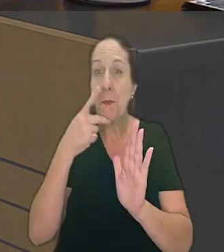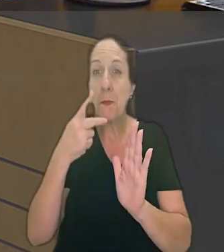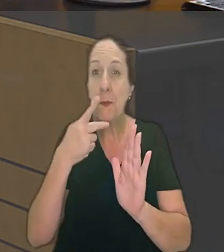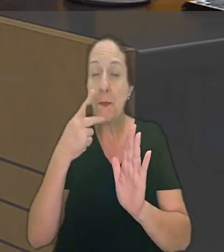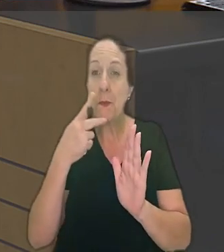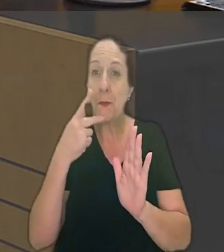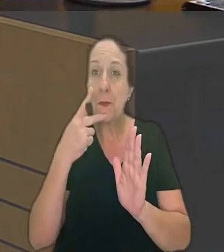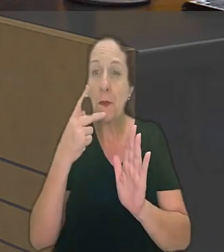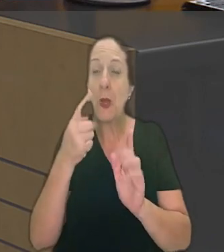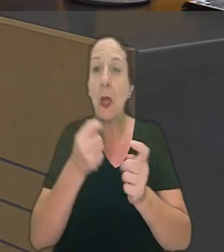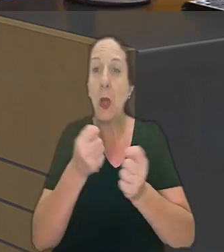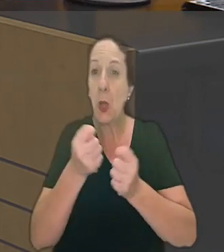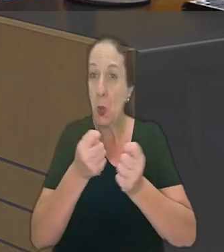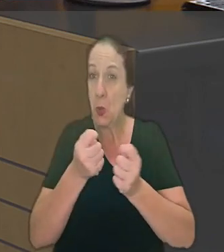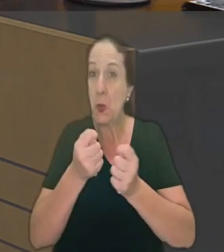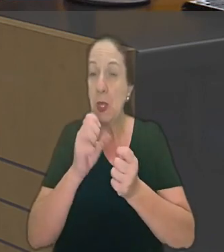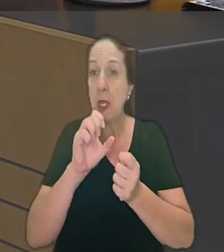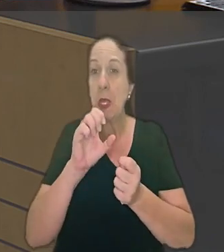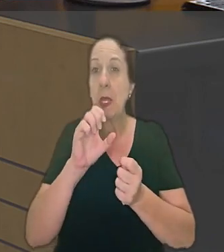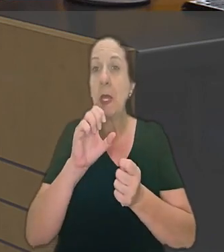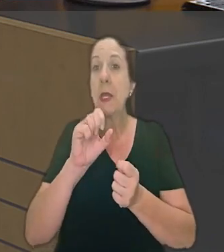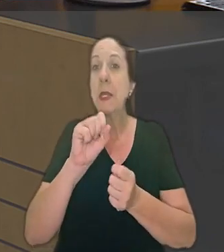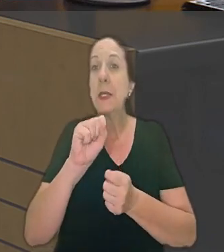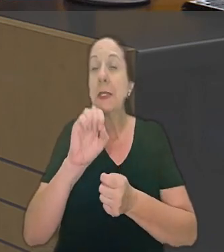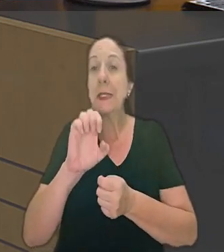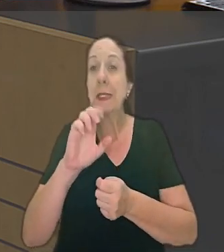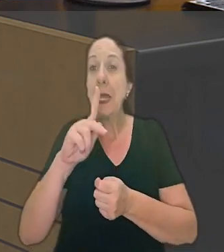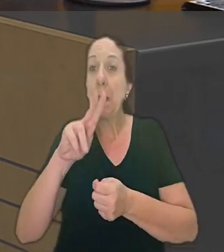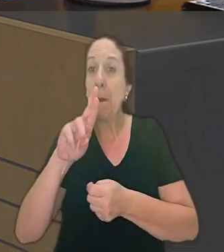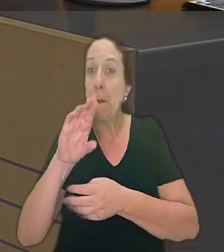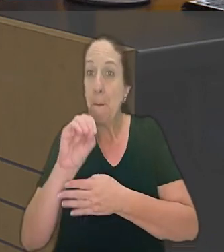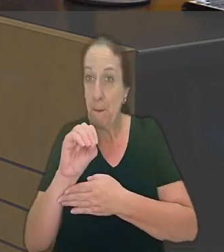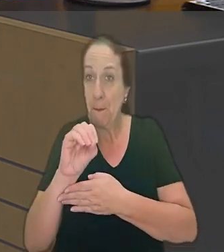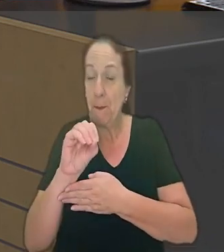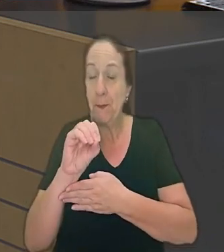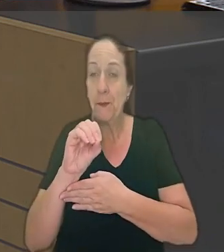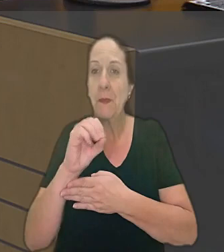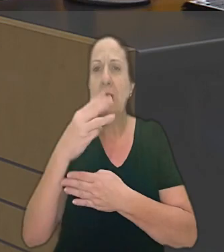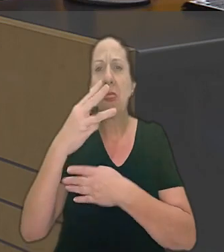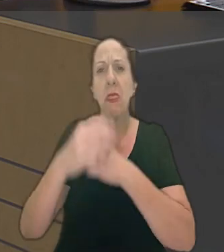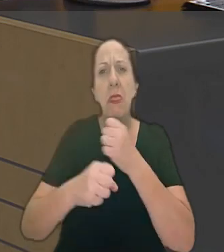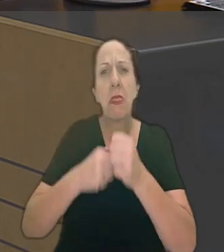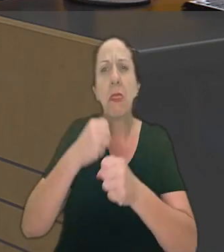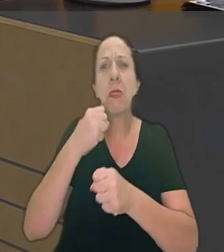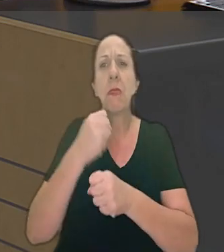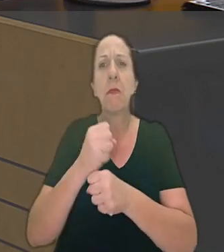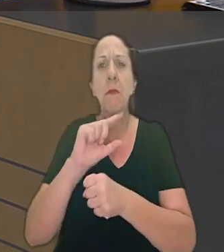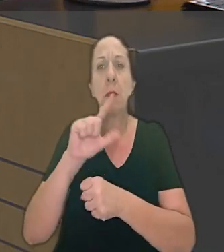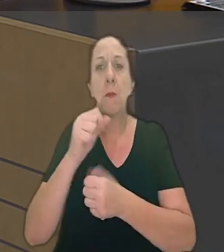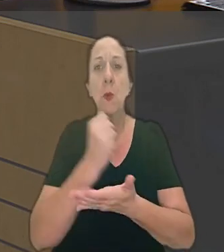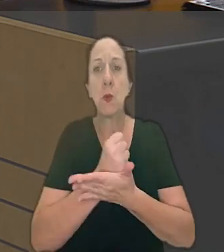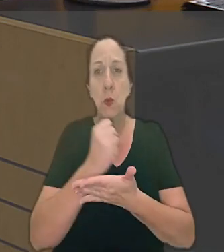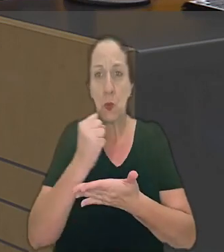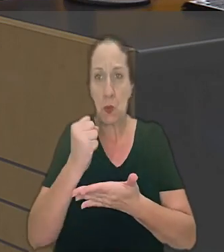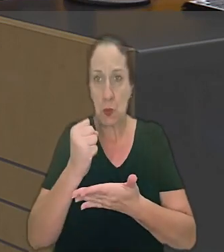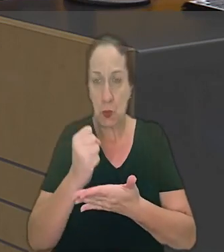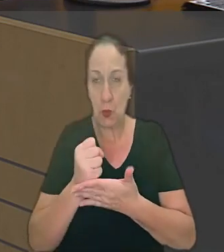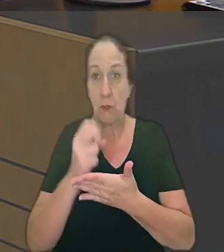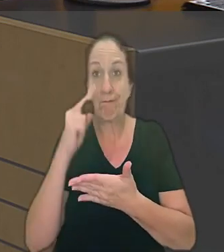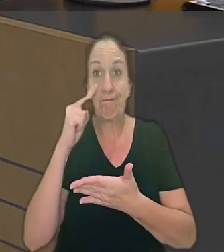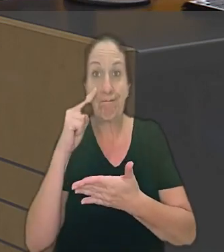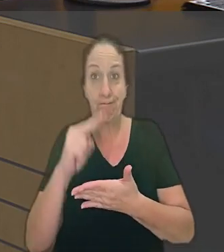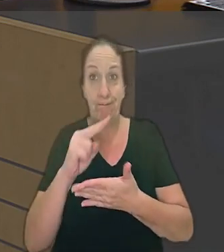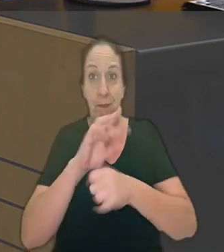O primeiro diz respeito a um economista do SERPRO, Serviço Federal de Processamento de Dados. 3 anos após ter sido